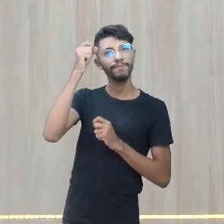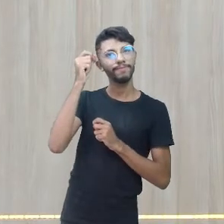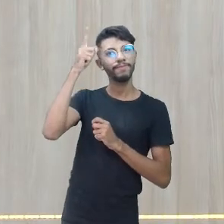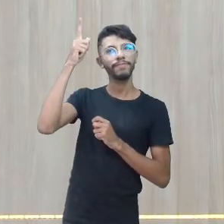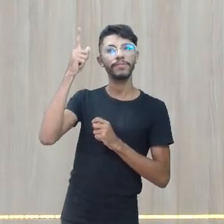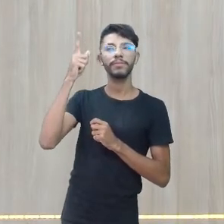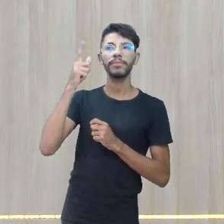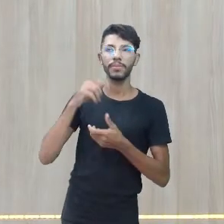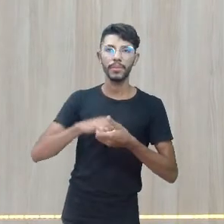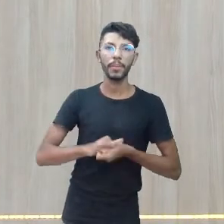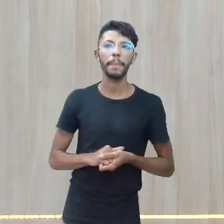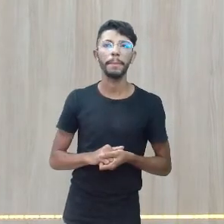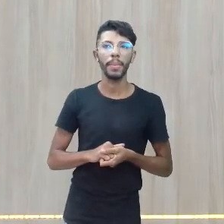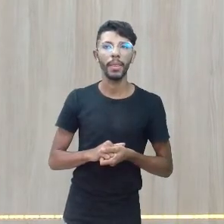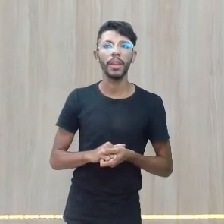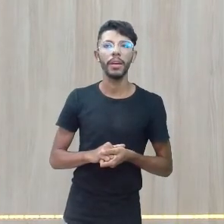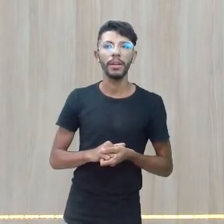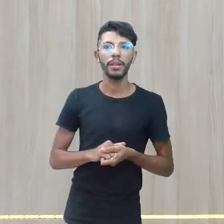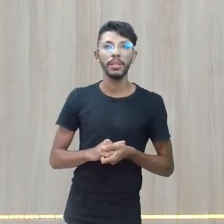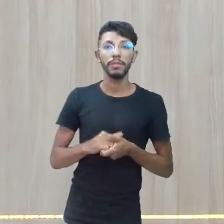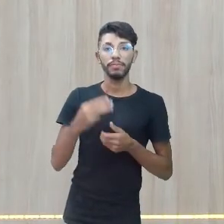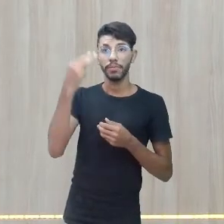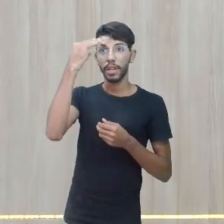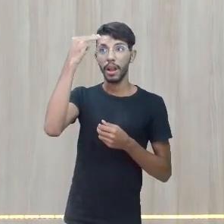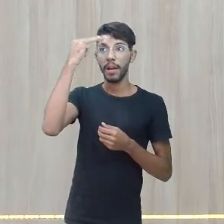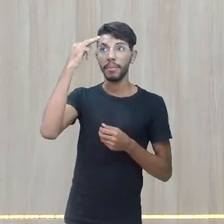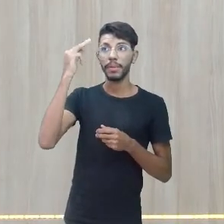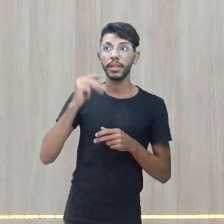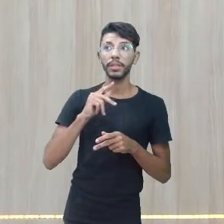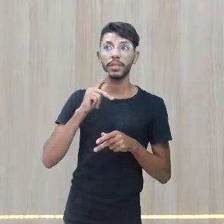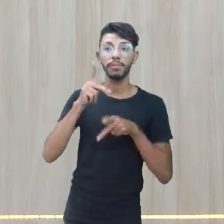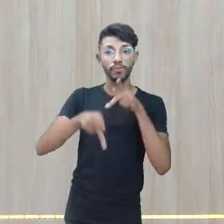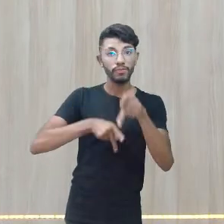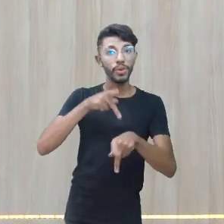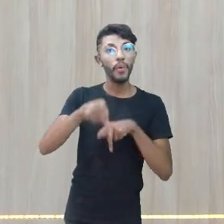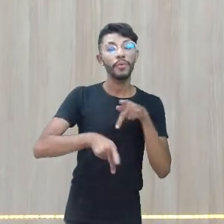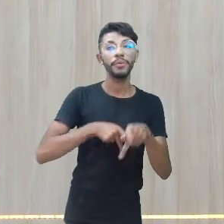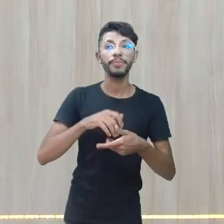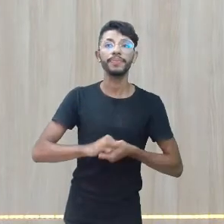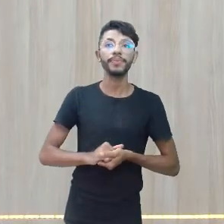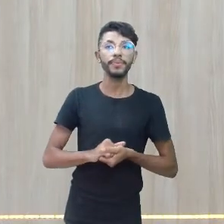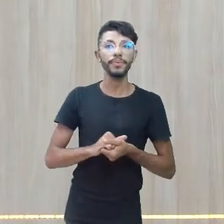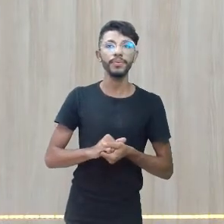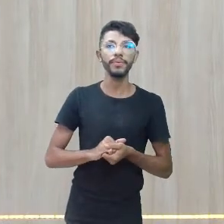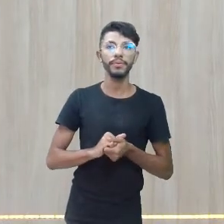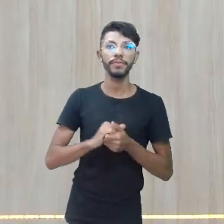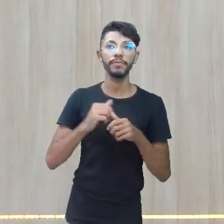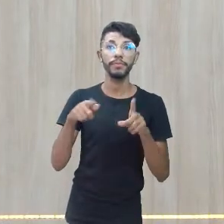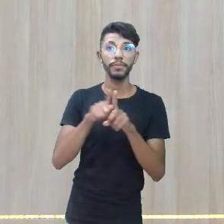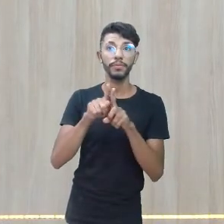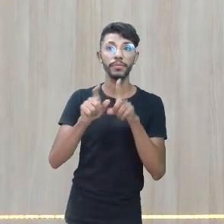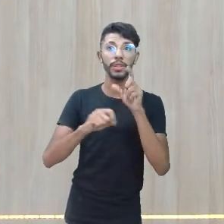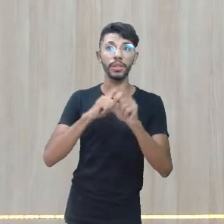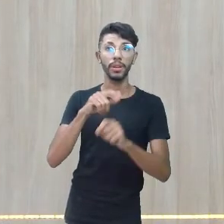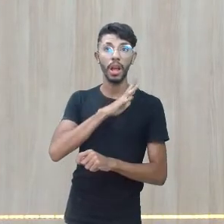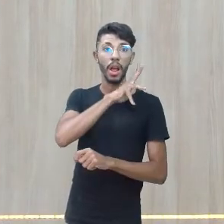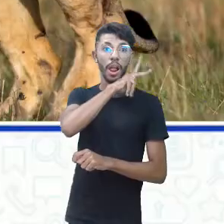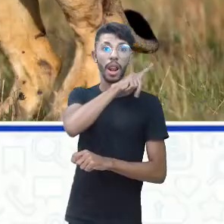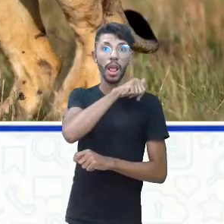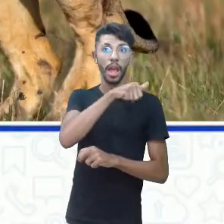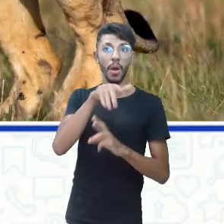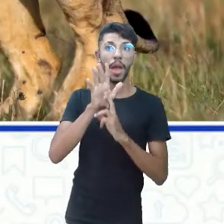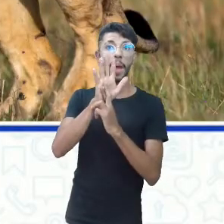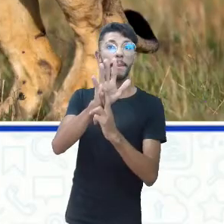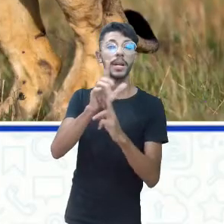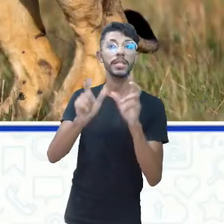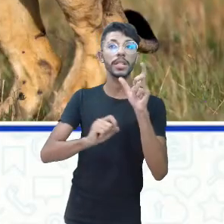está incutida na mente da população. O leão, ele representa,